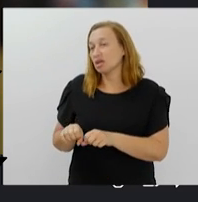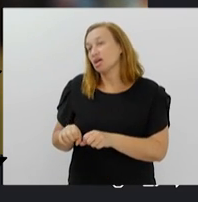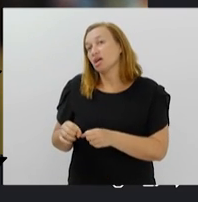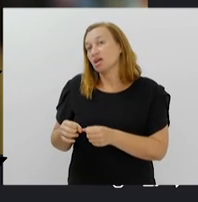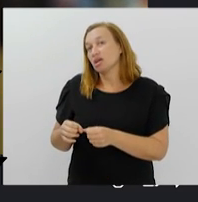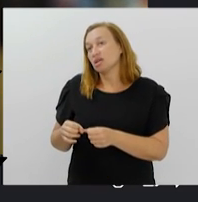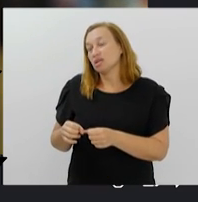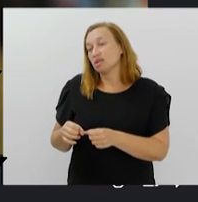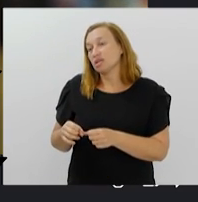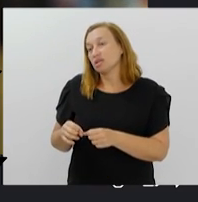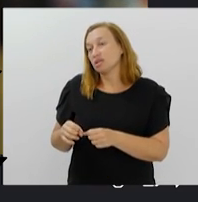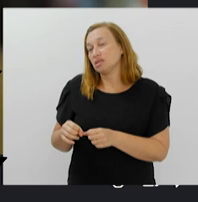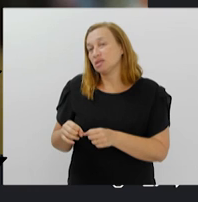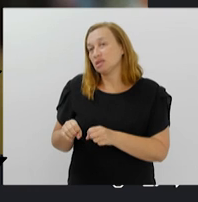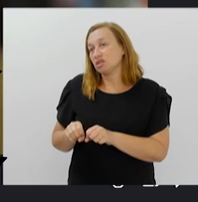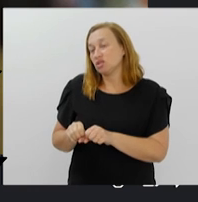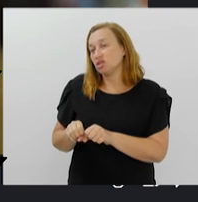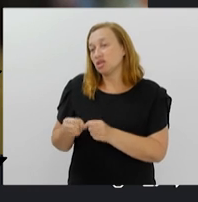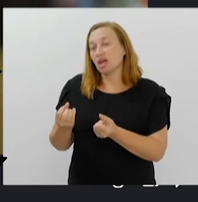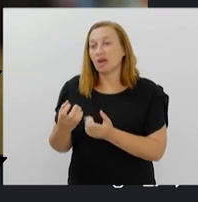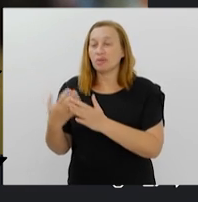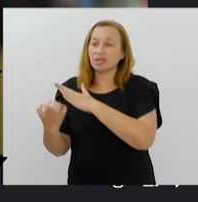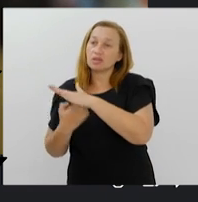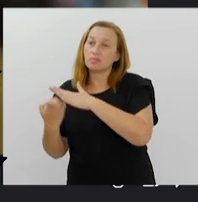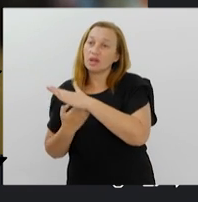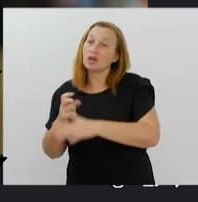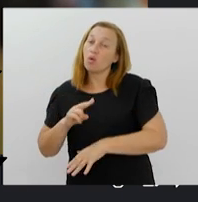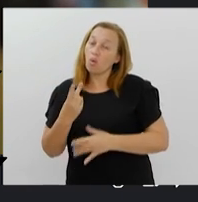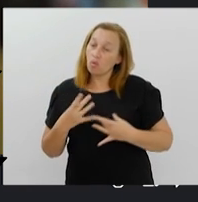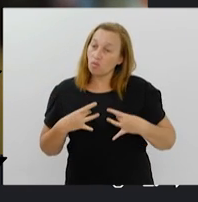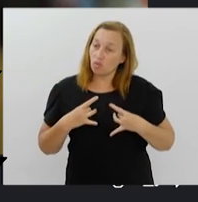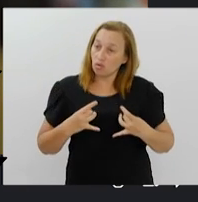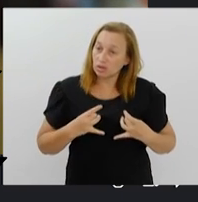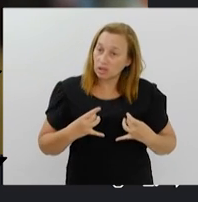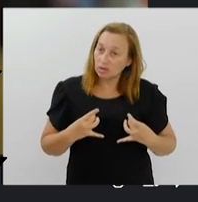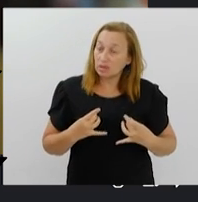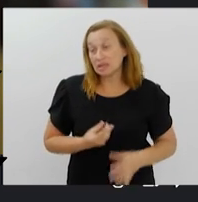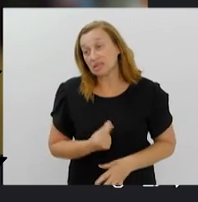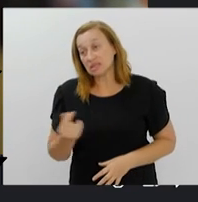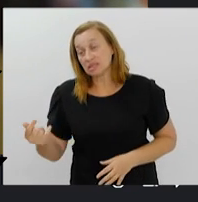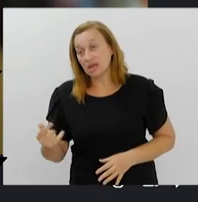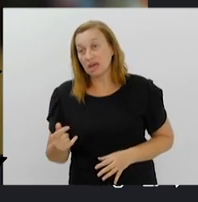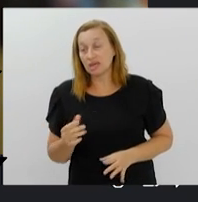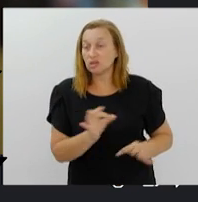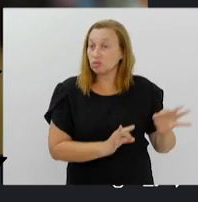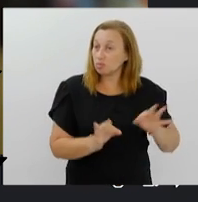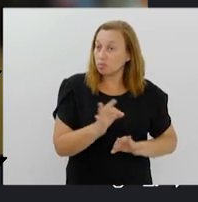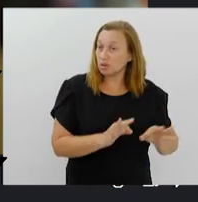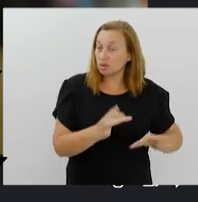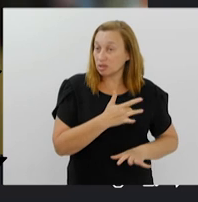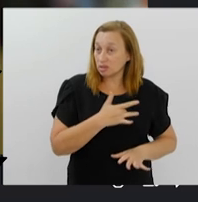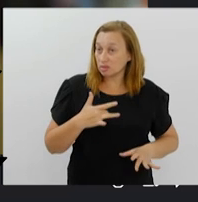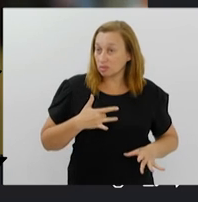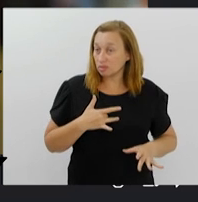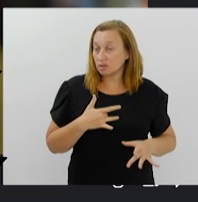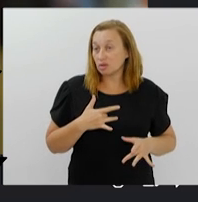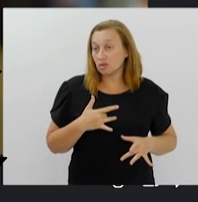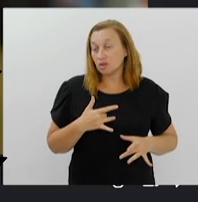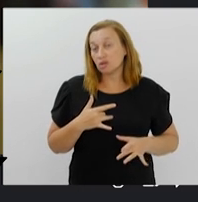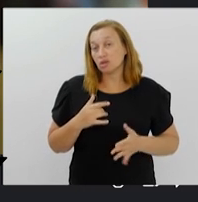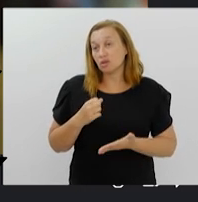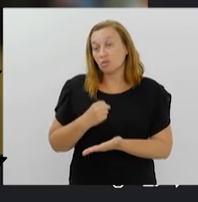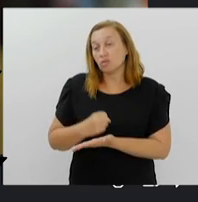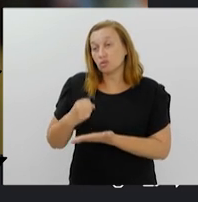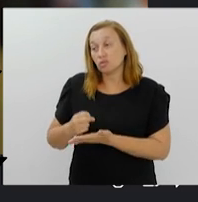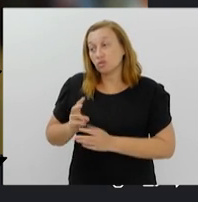eh o próprio consumidor voluntariamente deseja sair de um plano e manter as suas carências no novo contrato eh